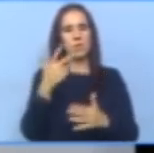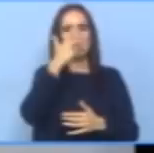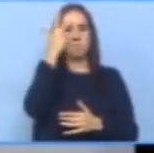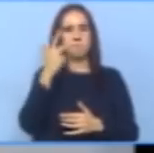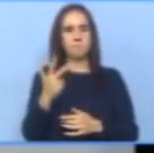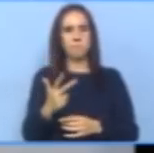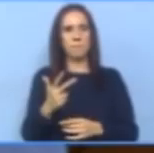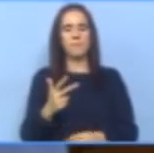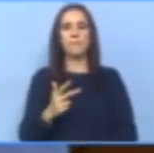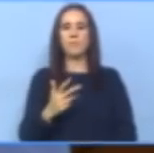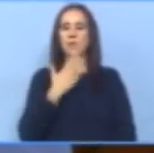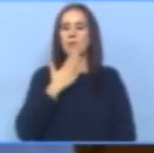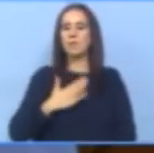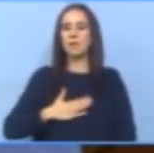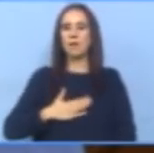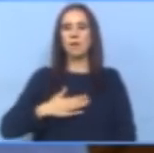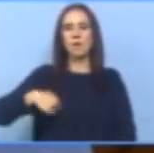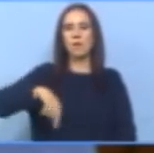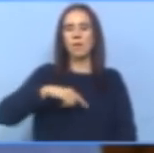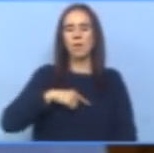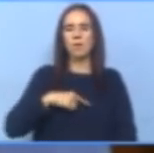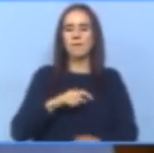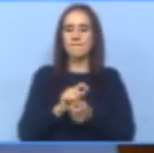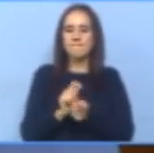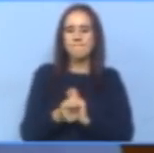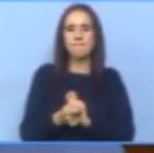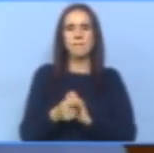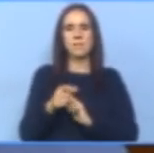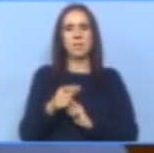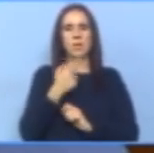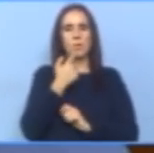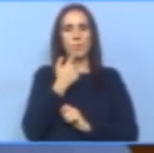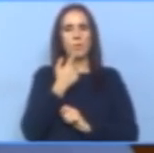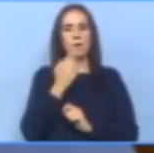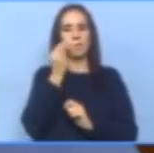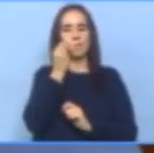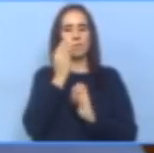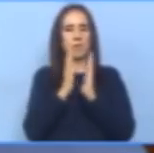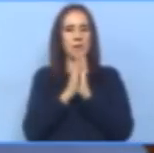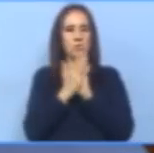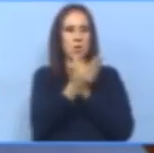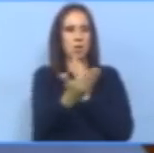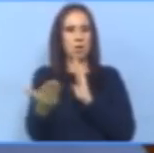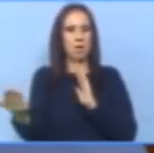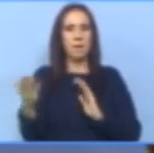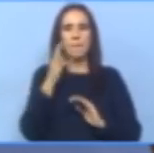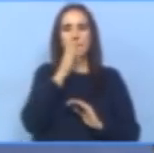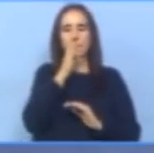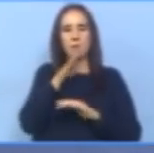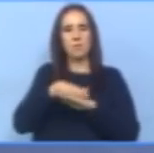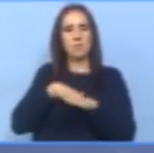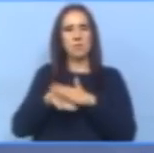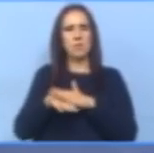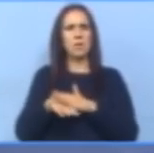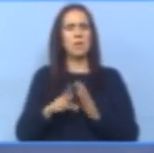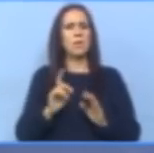plenitude, nos pudéssemos reconfigurar muito daquilo que é a nossa Igreja, nas suas práticas, e não